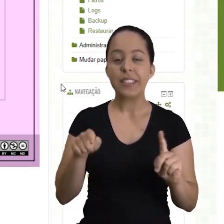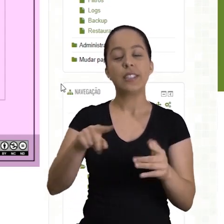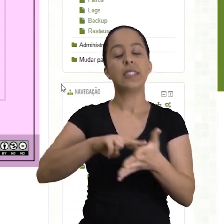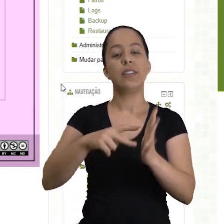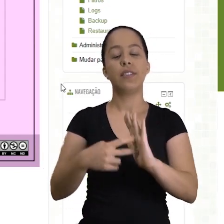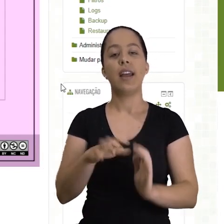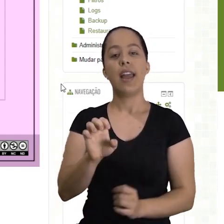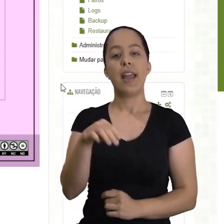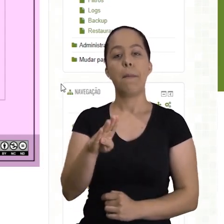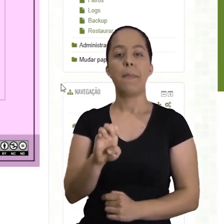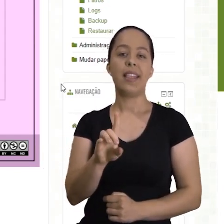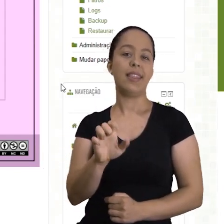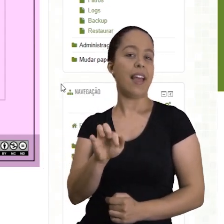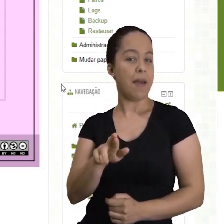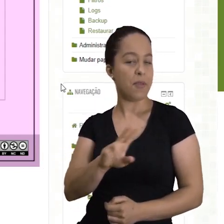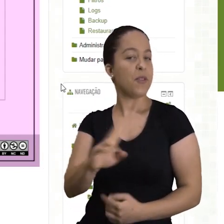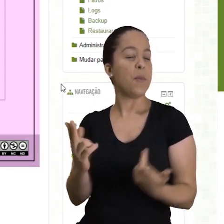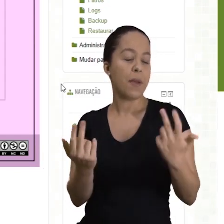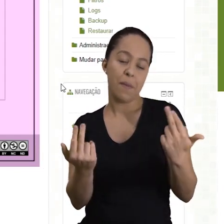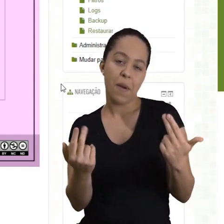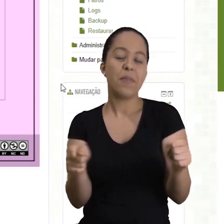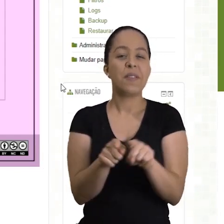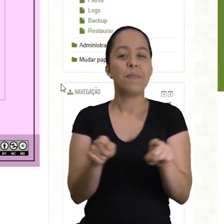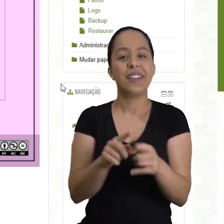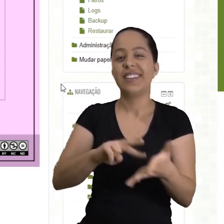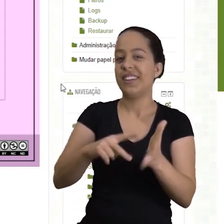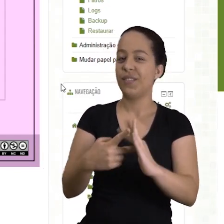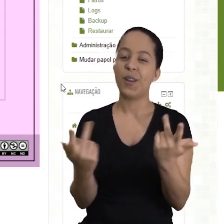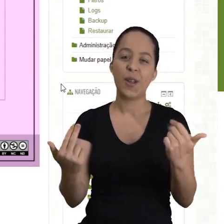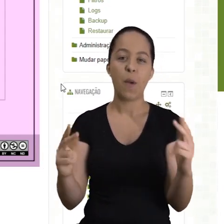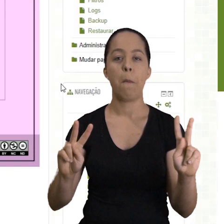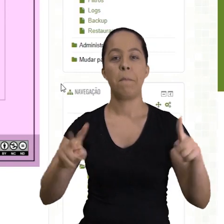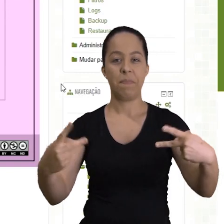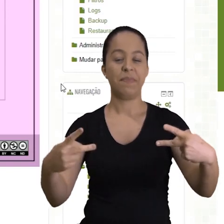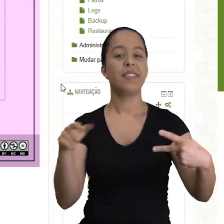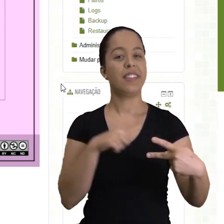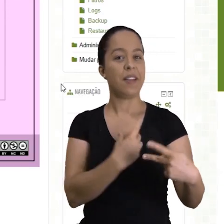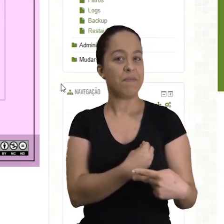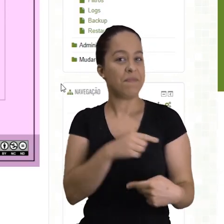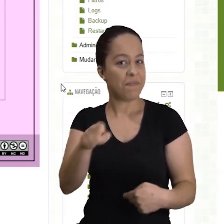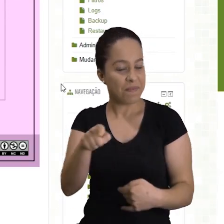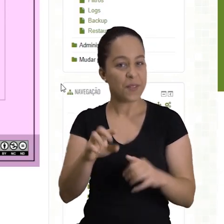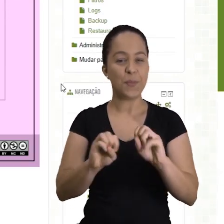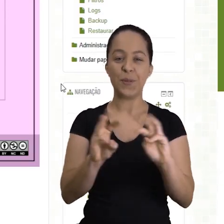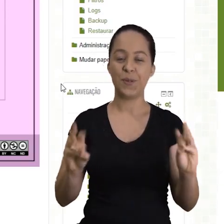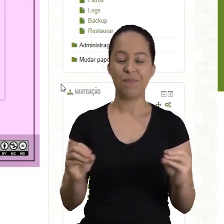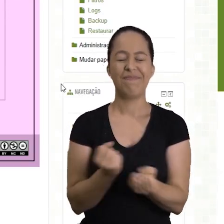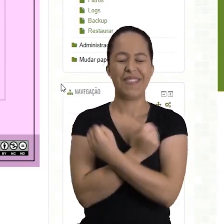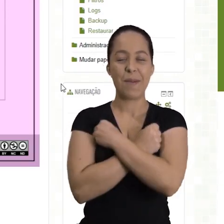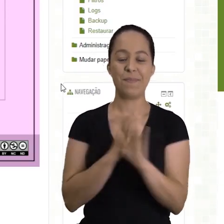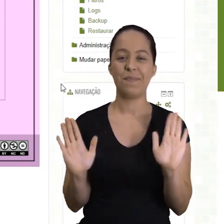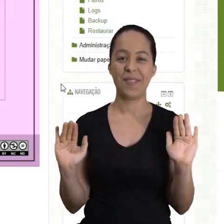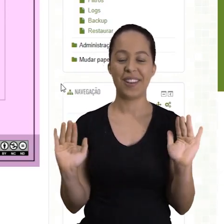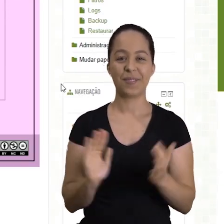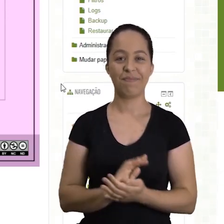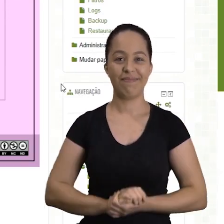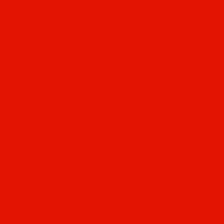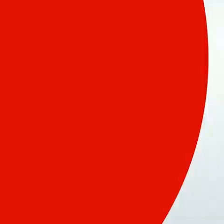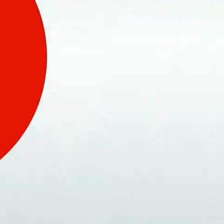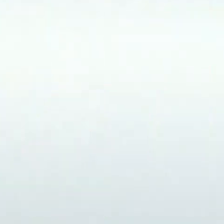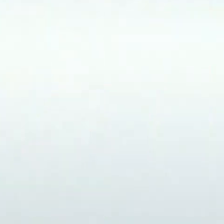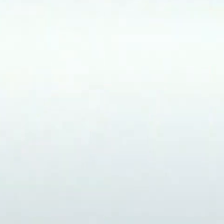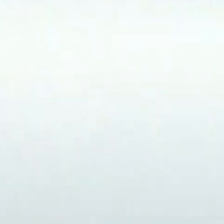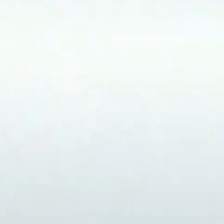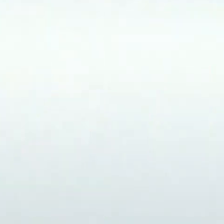é chamado de embedar um vídeo. Então esses dois termos você vai encontrar e é assim que você faz. Um